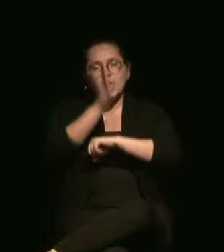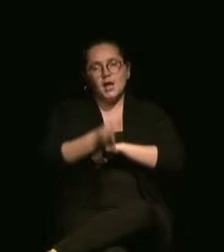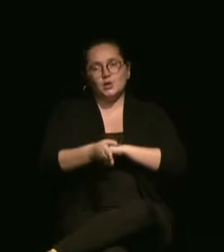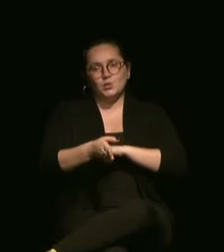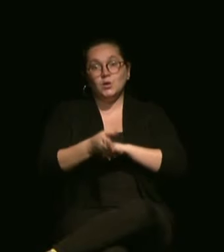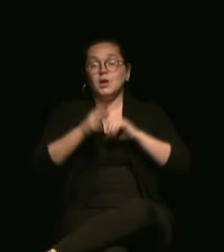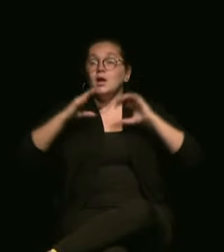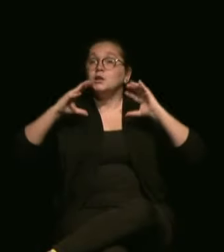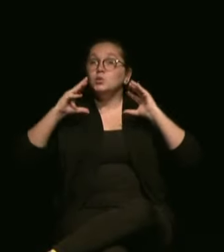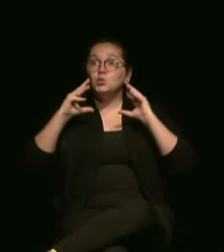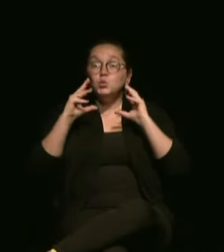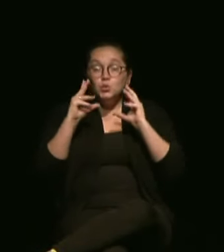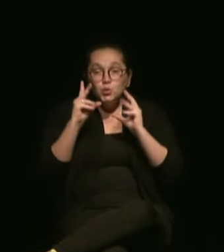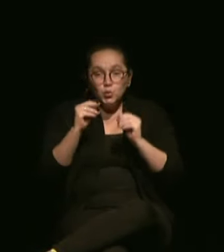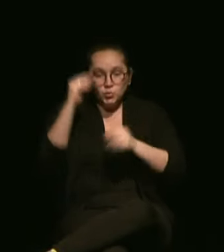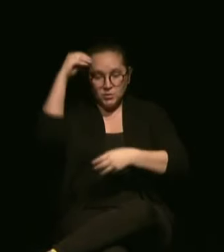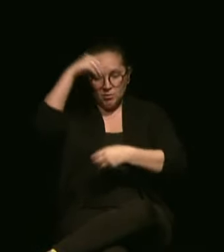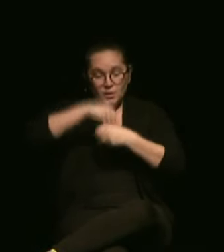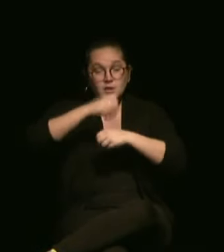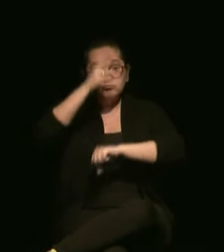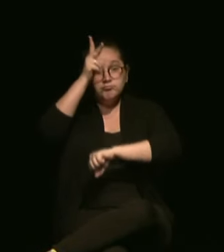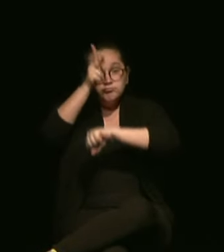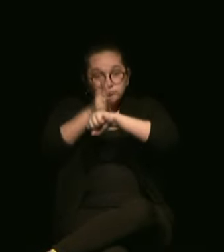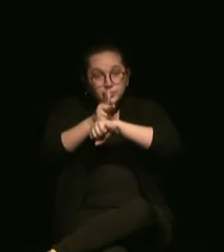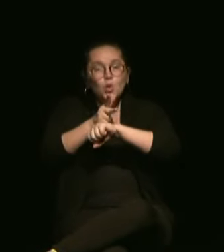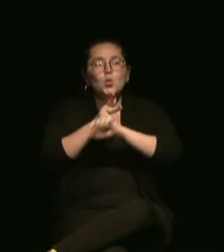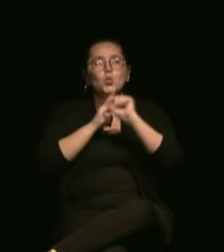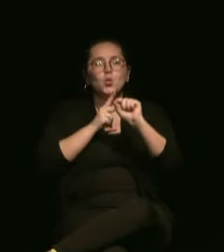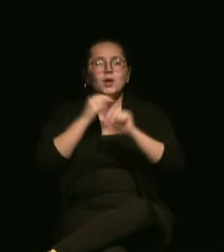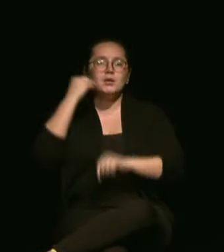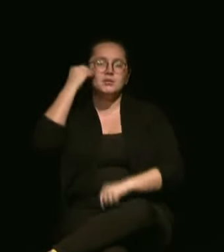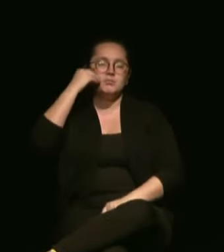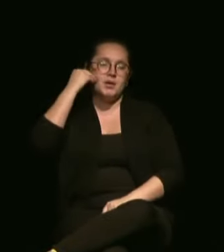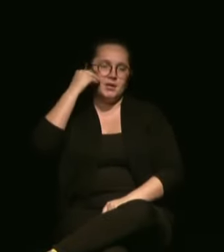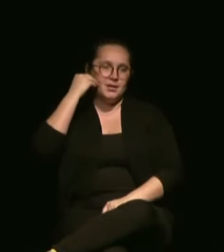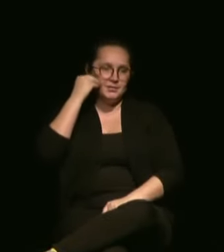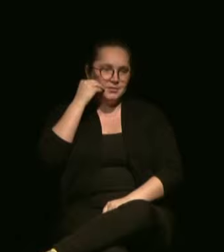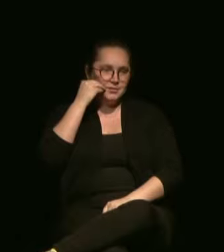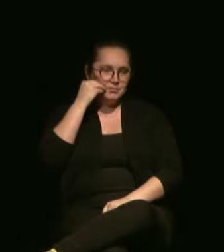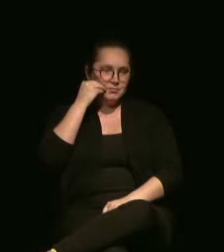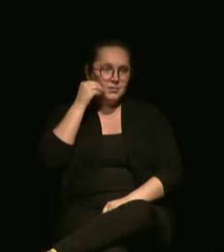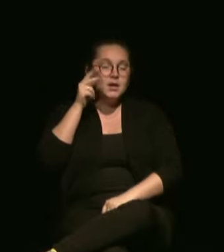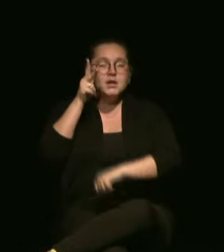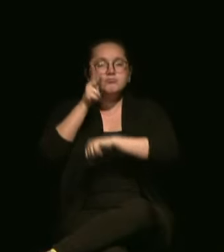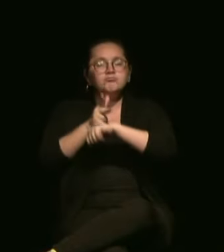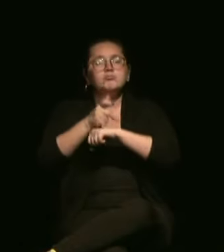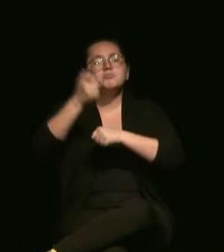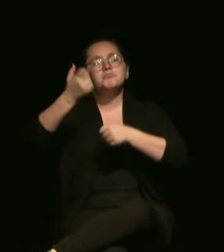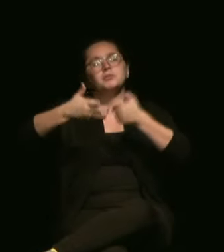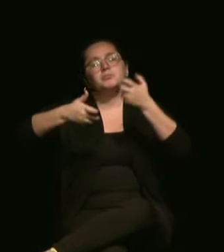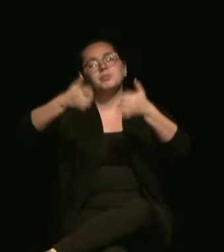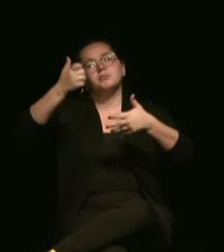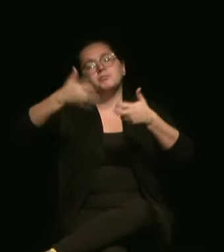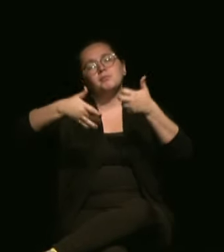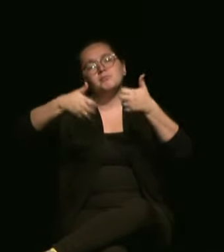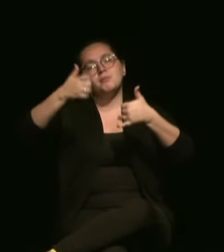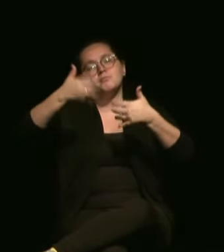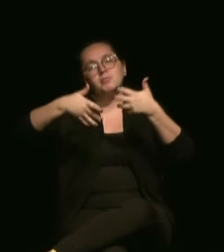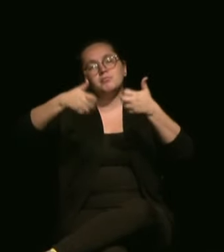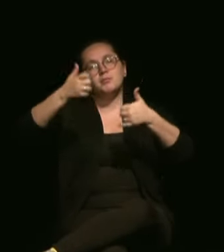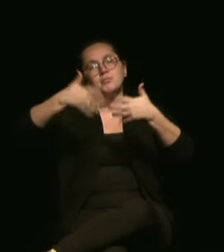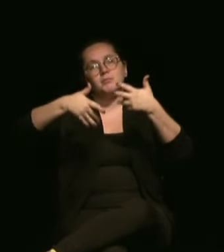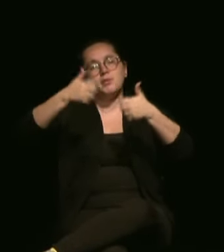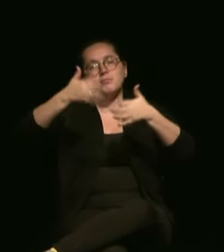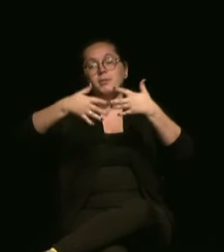de vida desse sujeito é transmitida pelas palavras dele e só pelas palavras